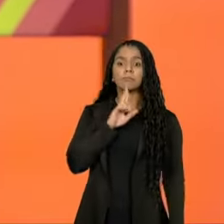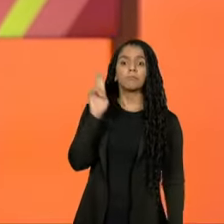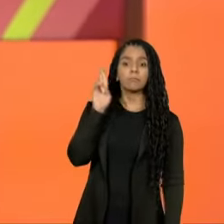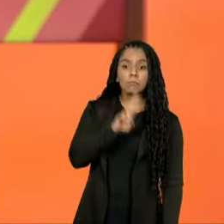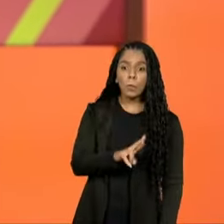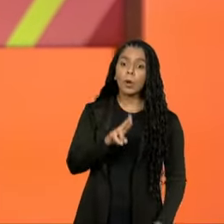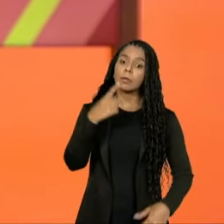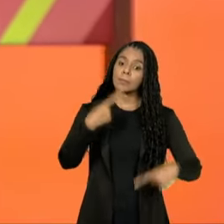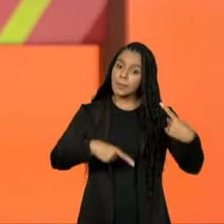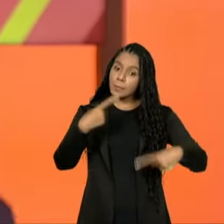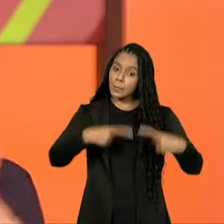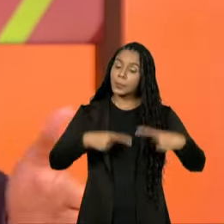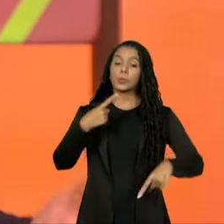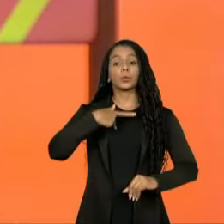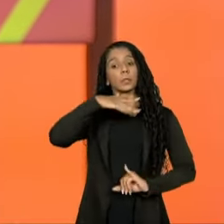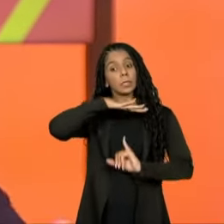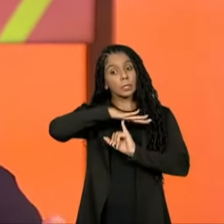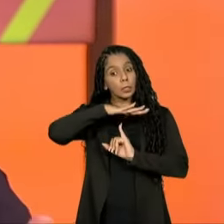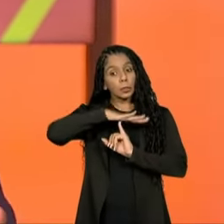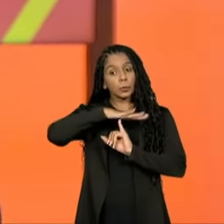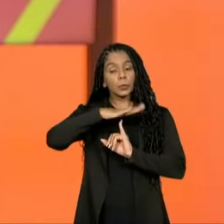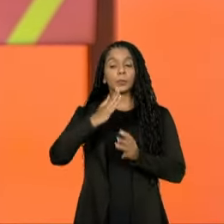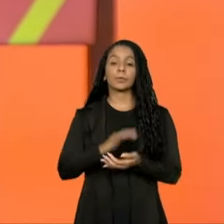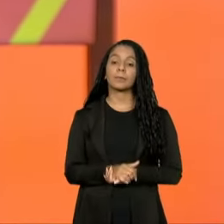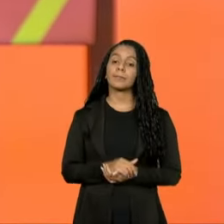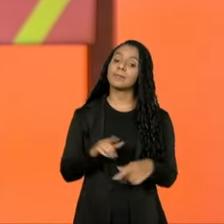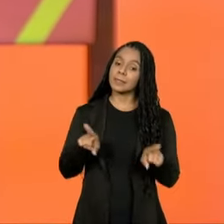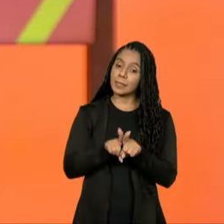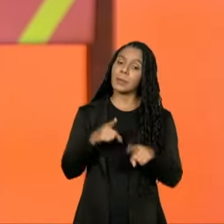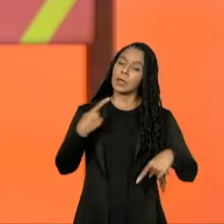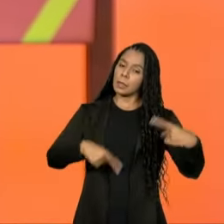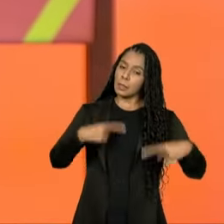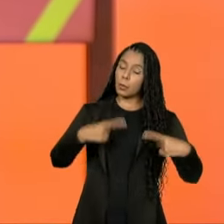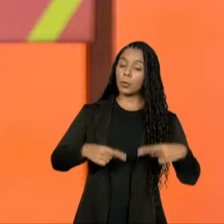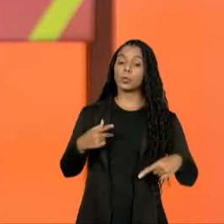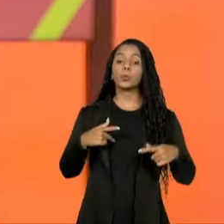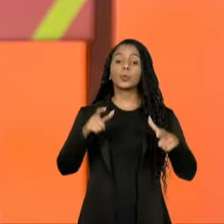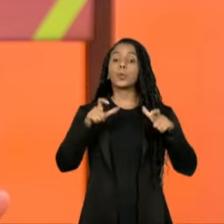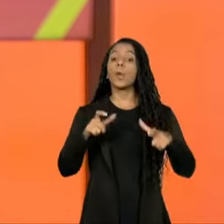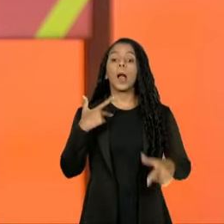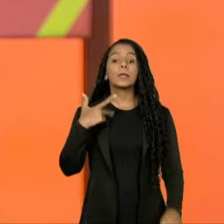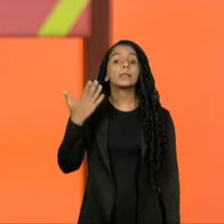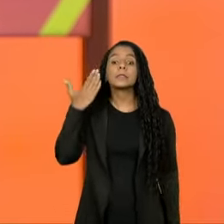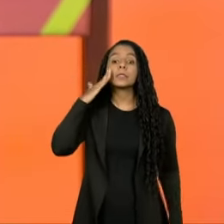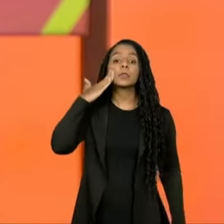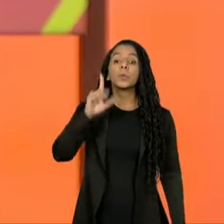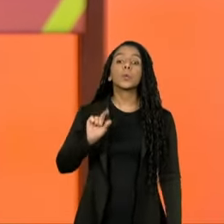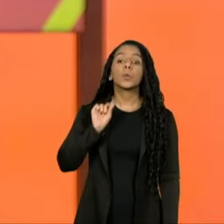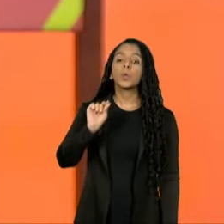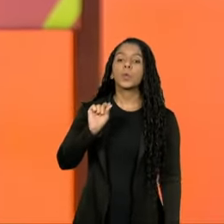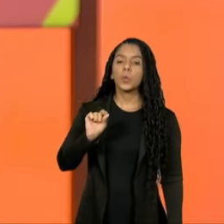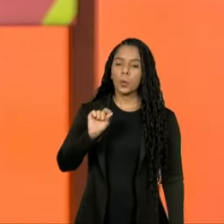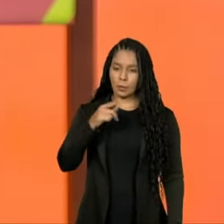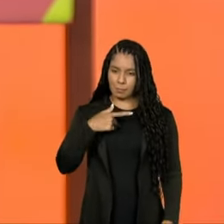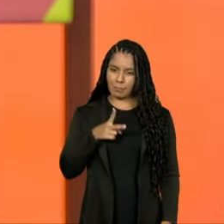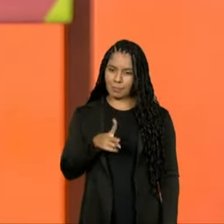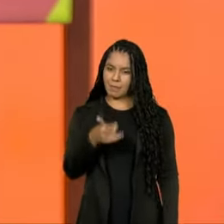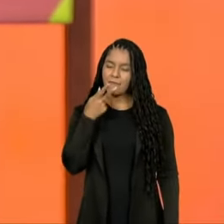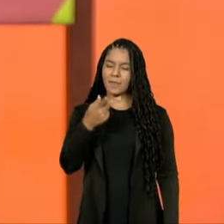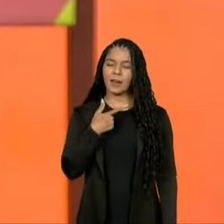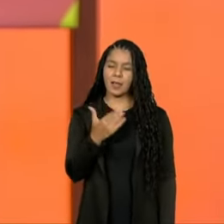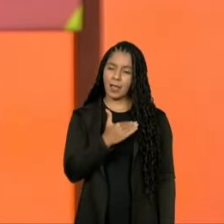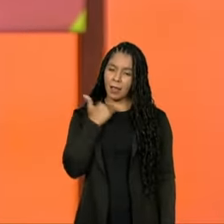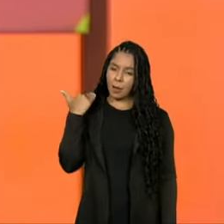política, nas instituições. Está nas instituições e está na política, no lugar de se entender. Por que eu sempre falei que a Mostra